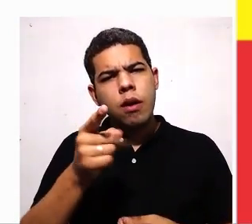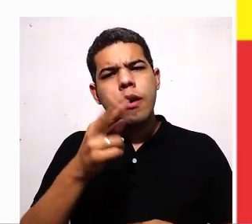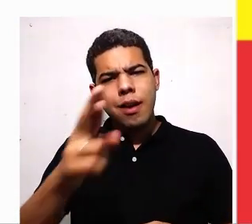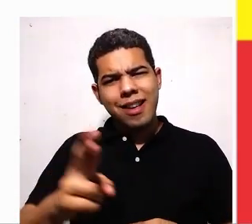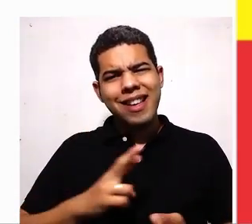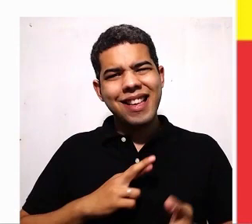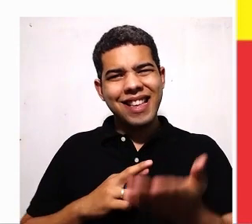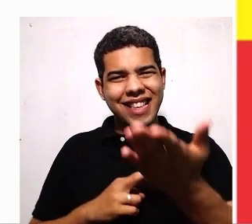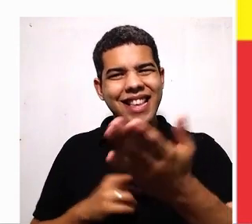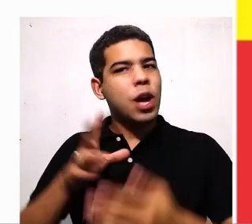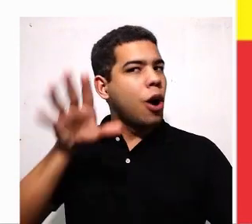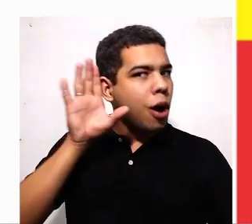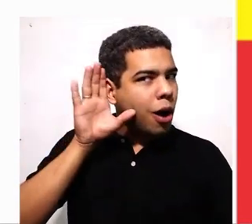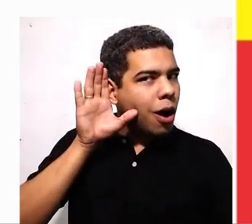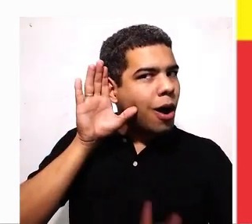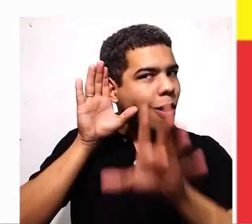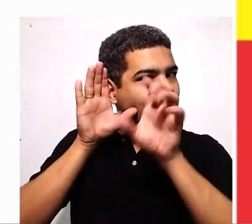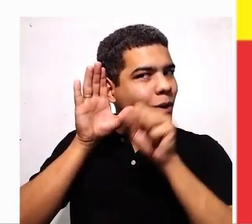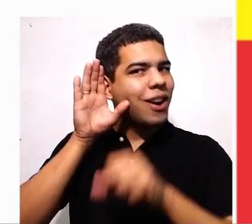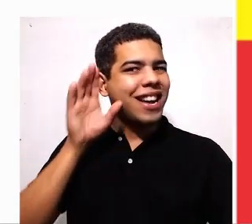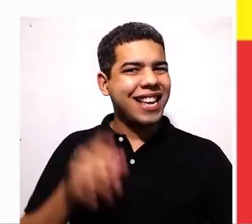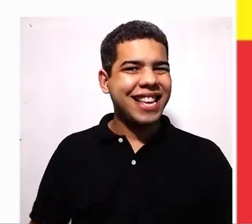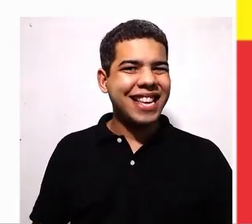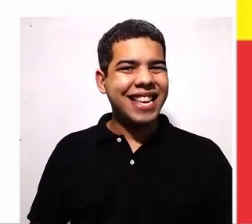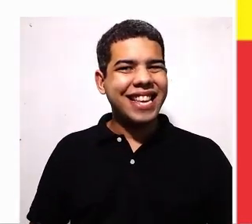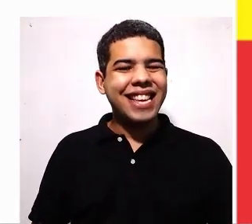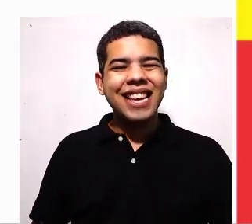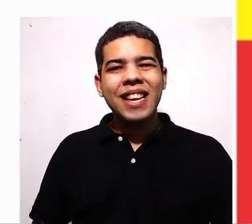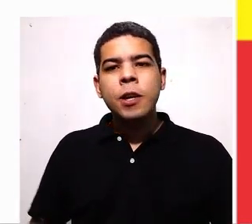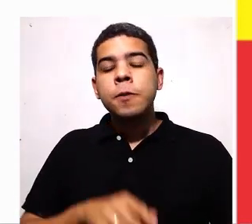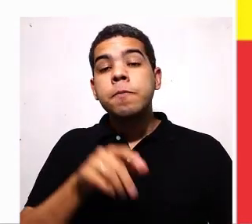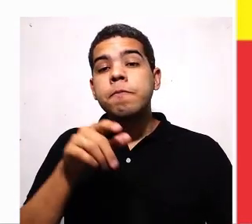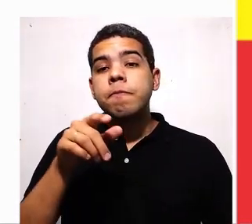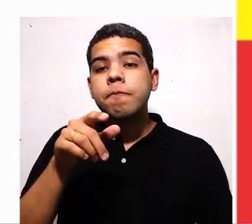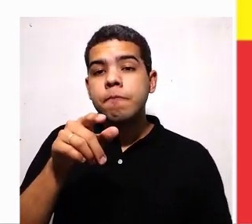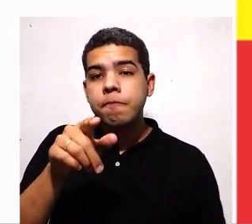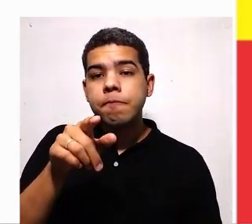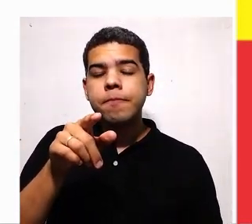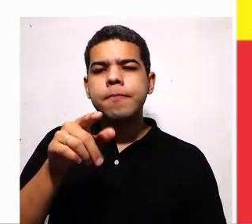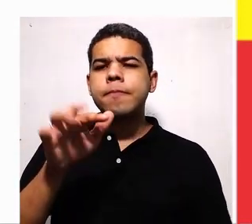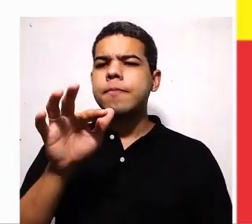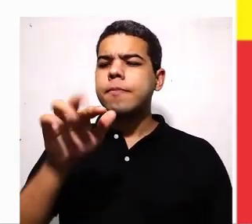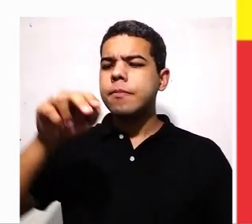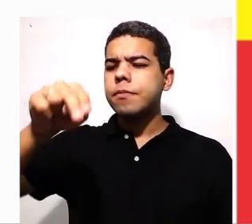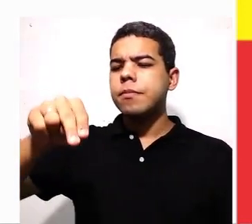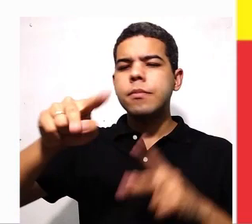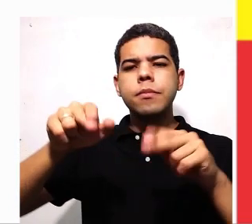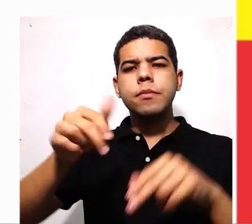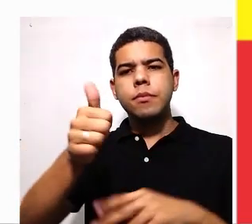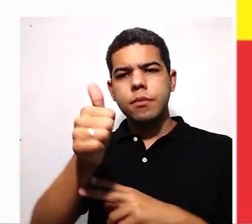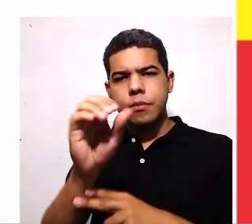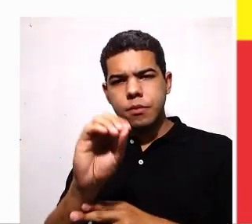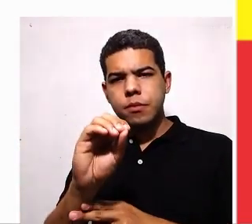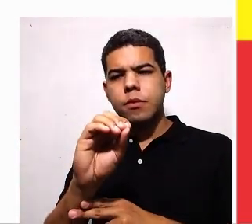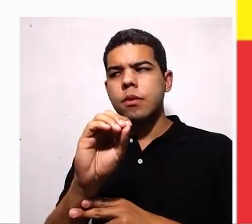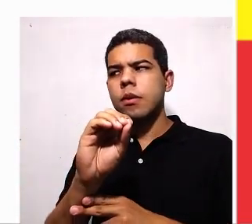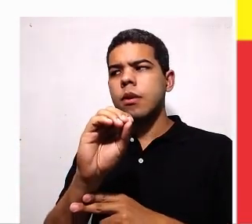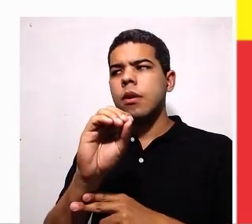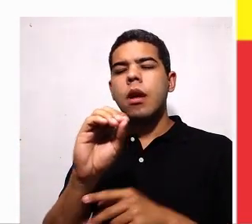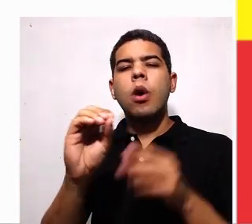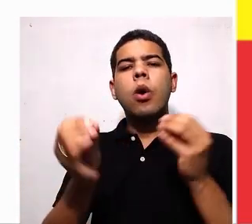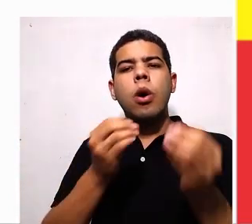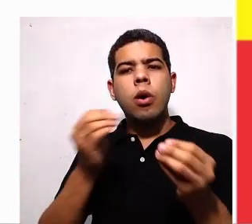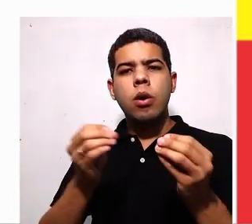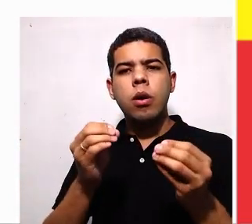falou agora, eu escutei daqui, ó. Então, ó, início, N vai ser igual a 10. Depois disso, eu coloco na